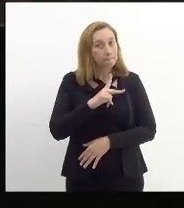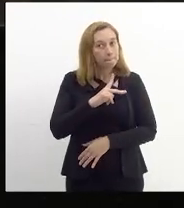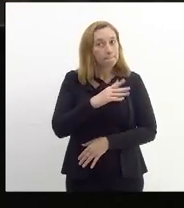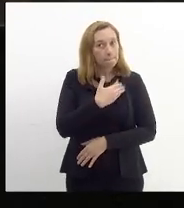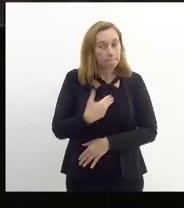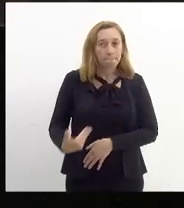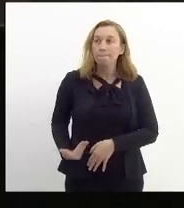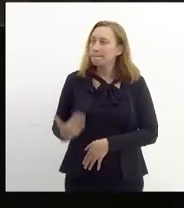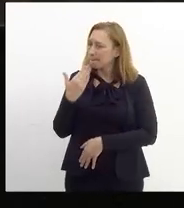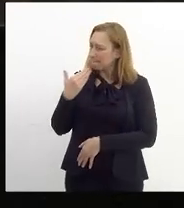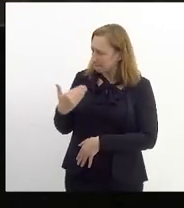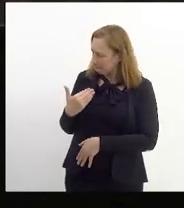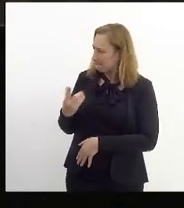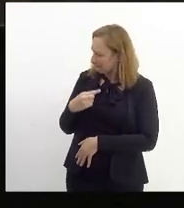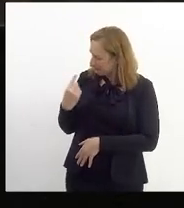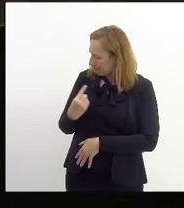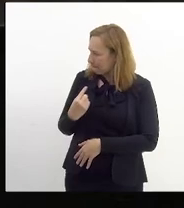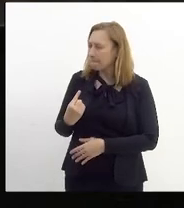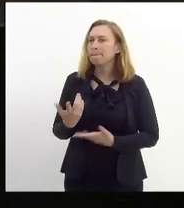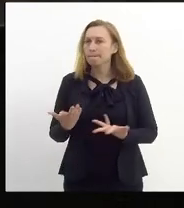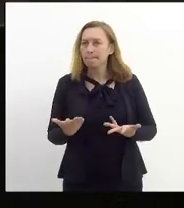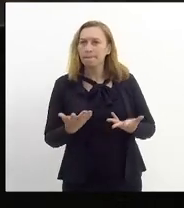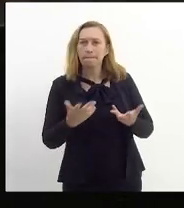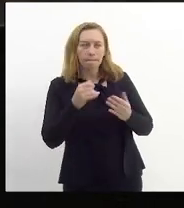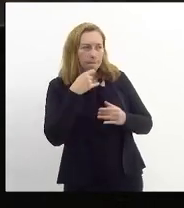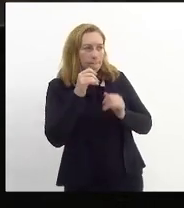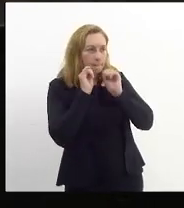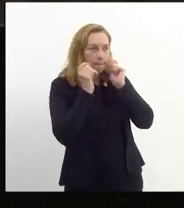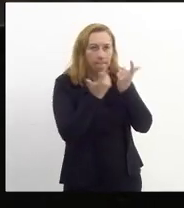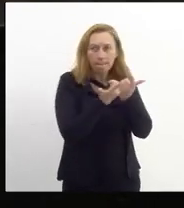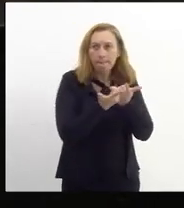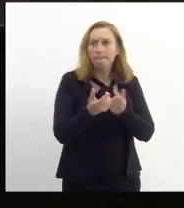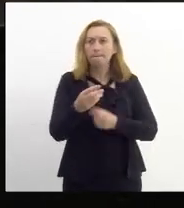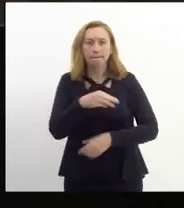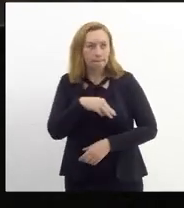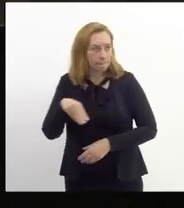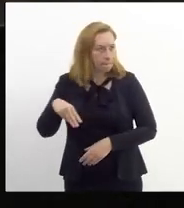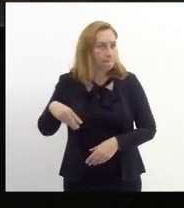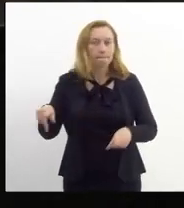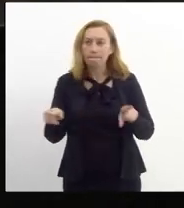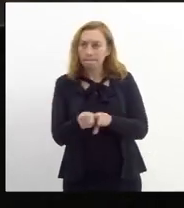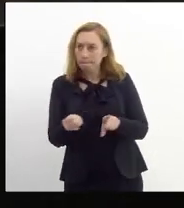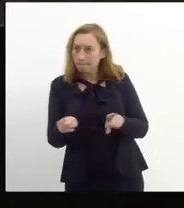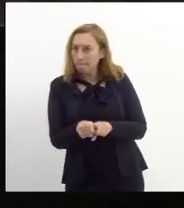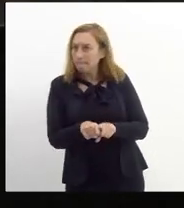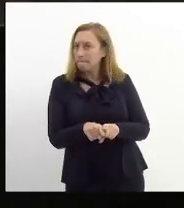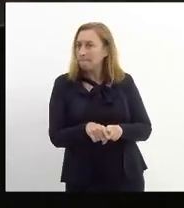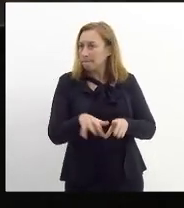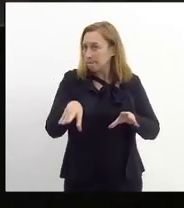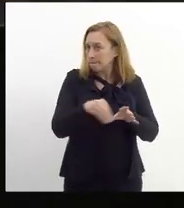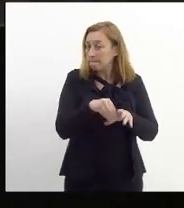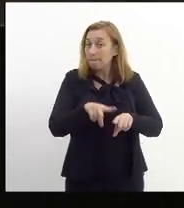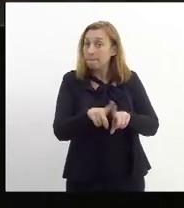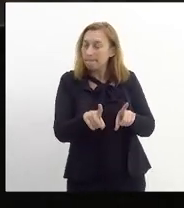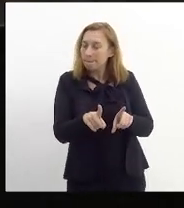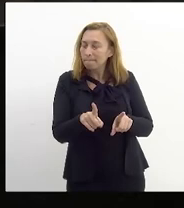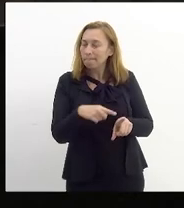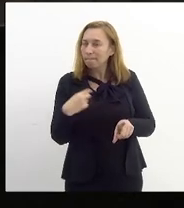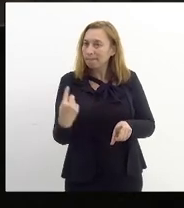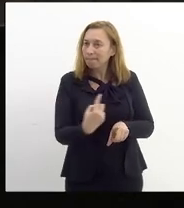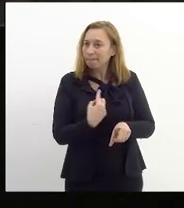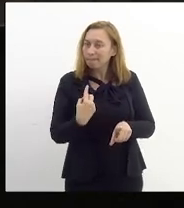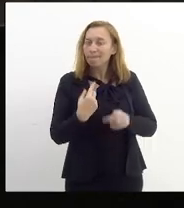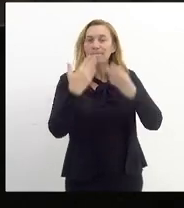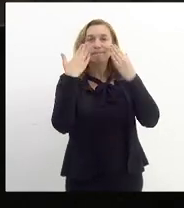Governador pede isso que alerj seja citada que o ministério público também seja citado né mas nós estaremos